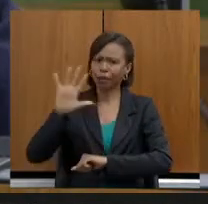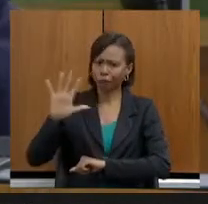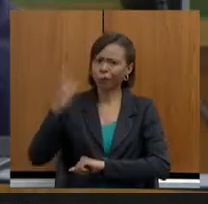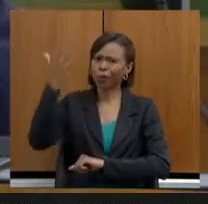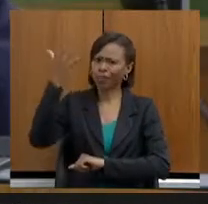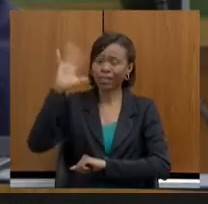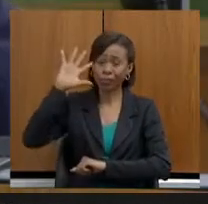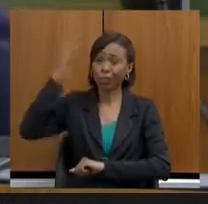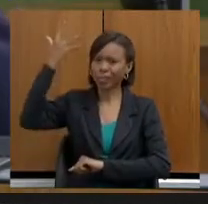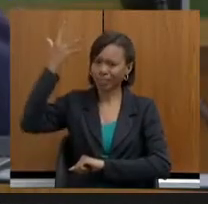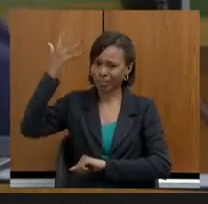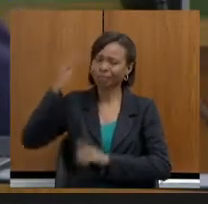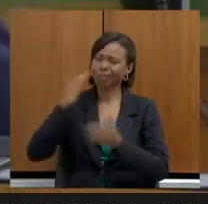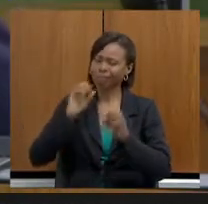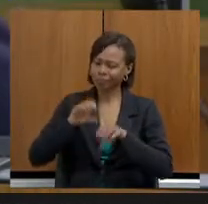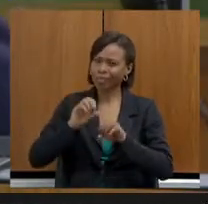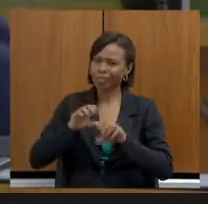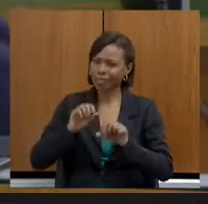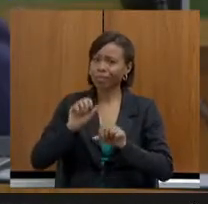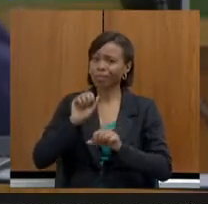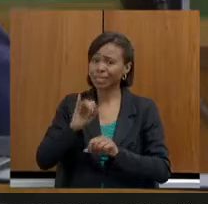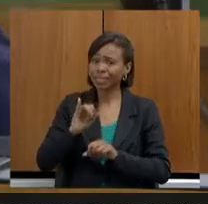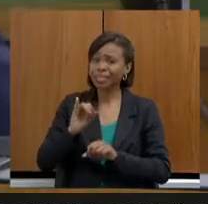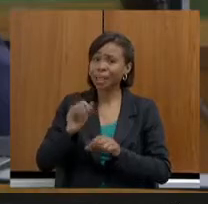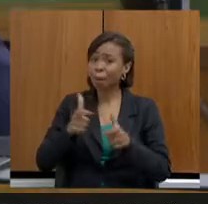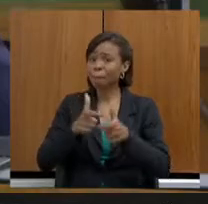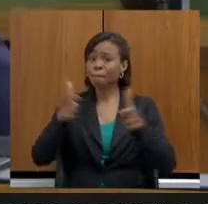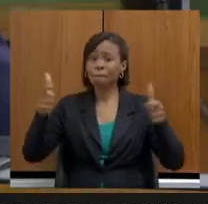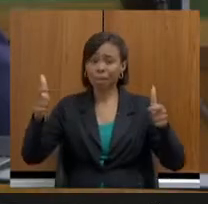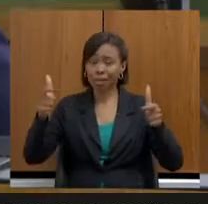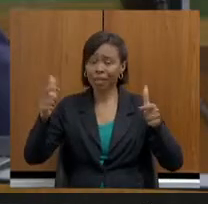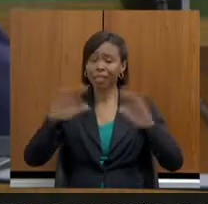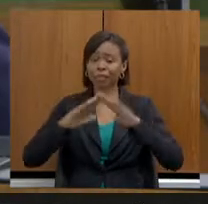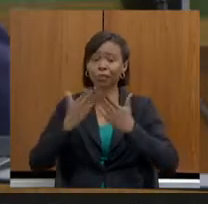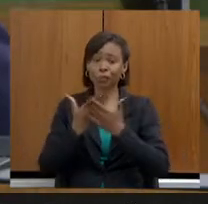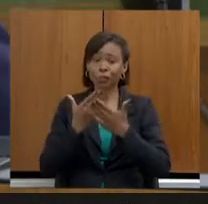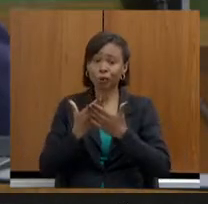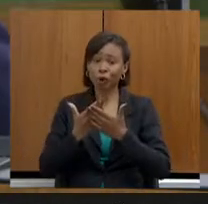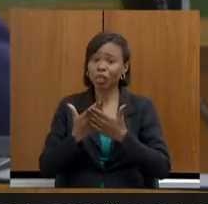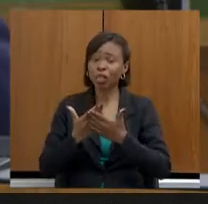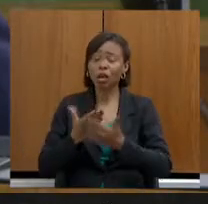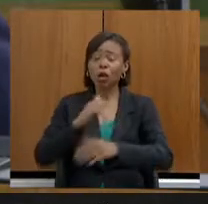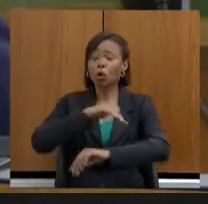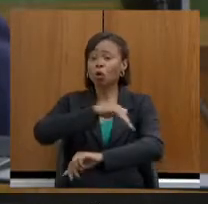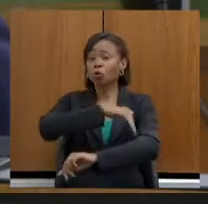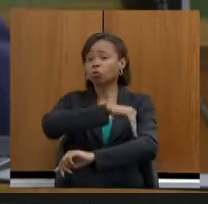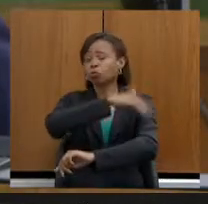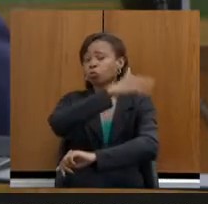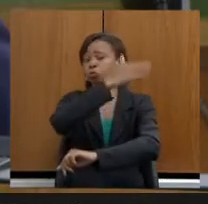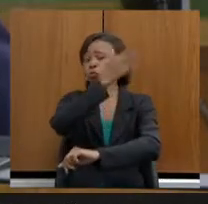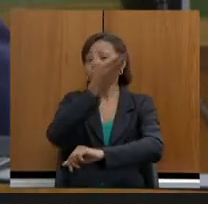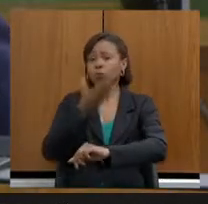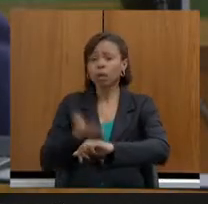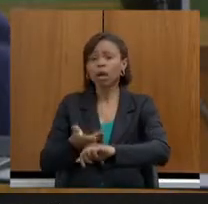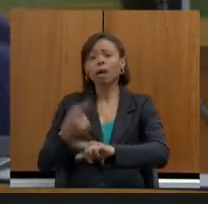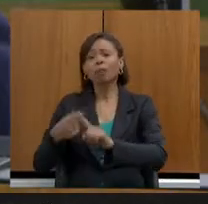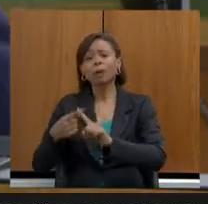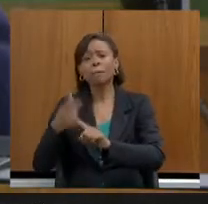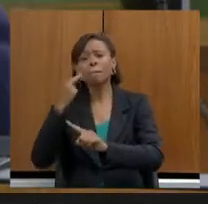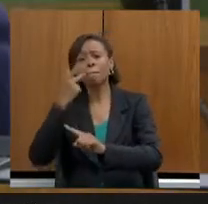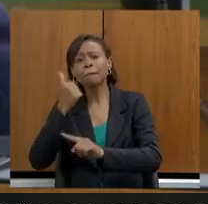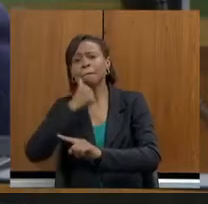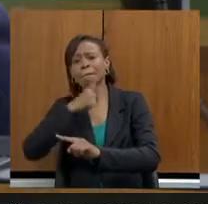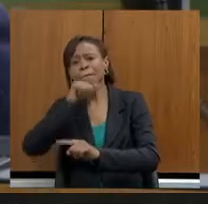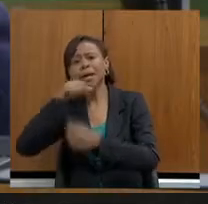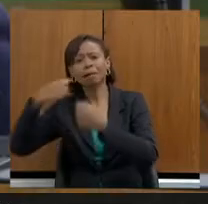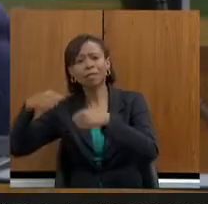é o dia que a gente ver realmente as A grande maioria nas escolas o dia todo não só porque o pai e a mãe precisa